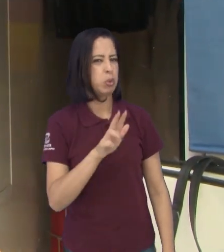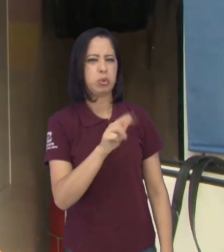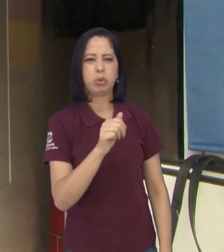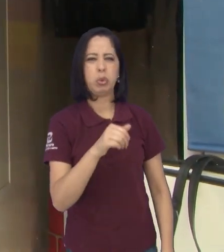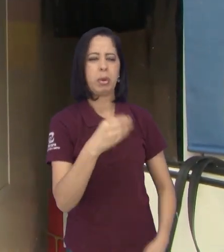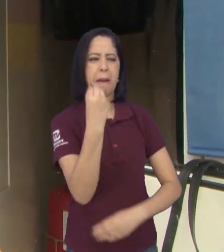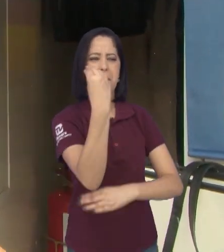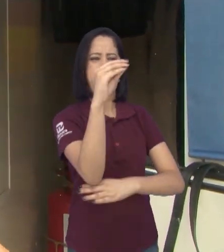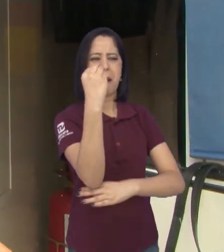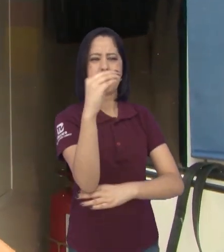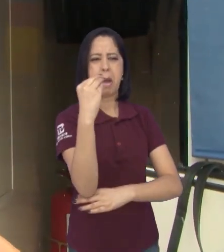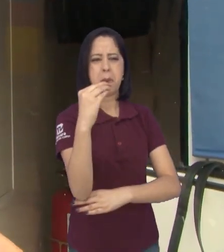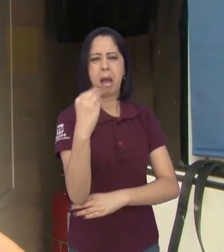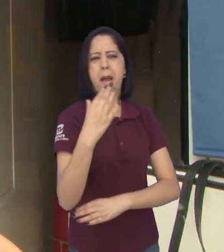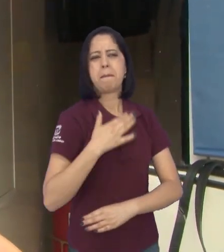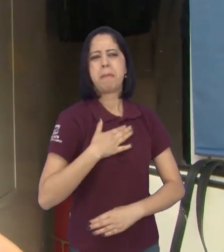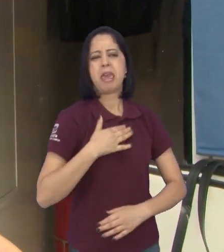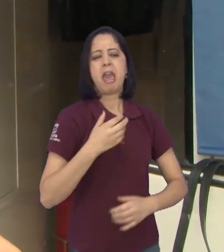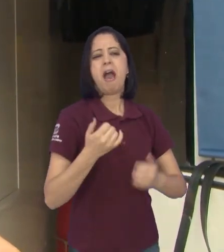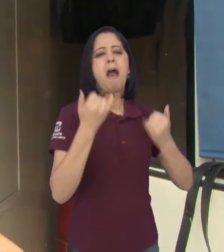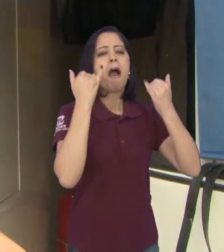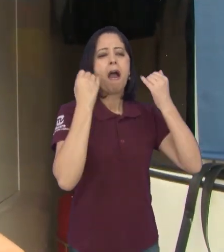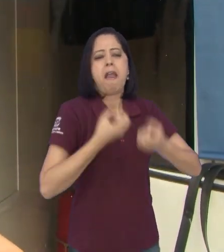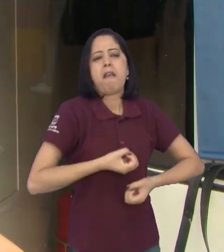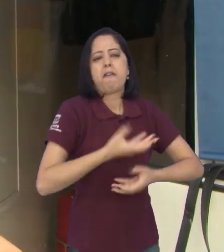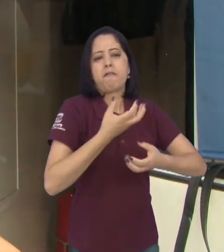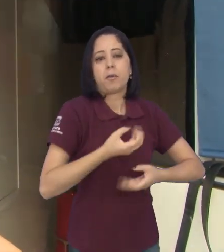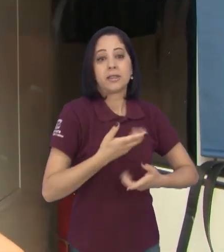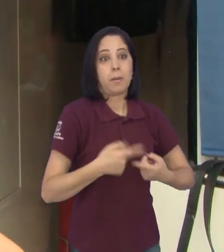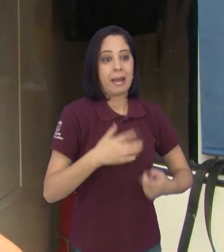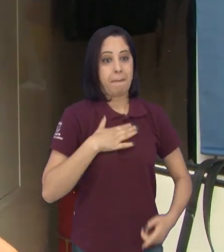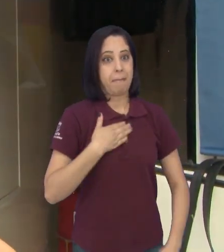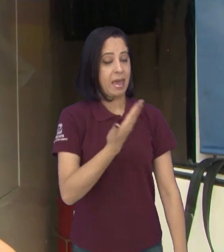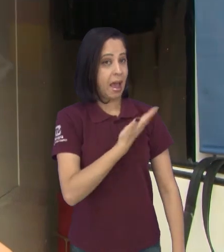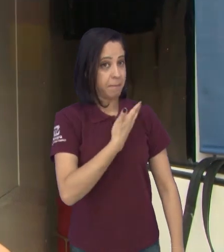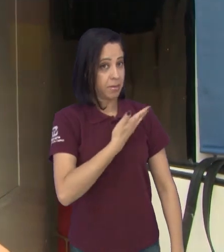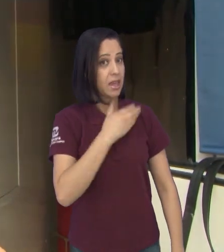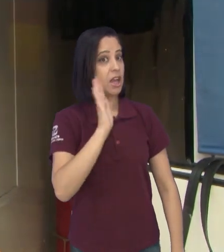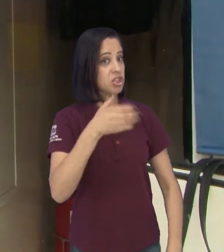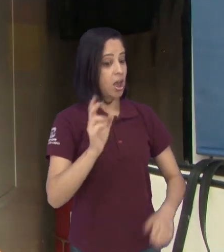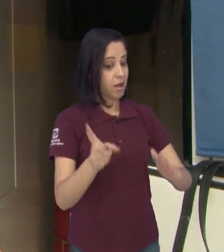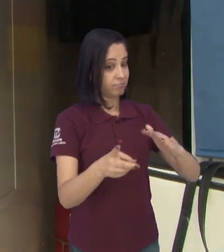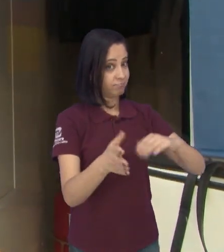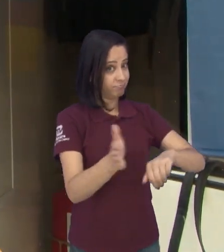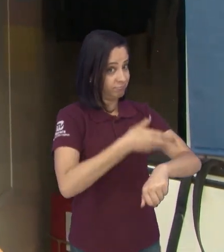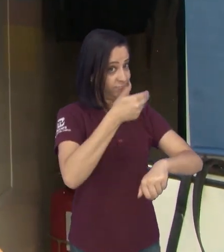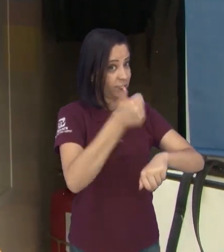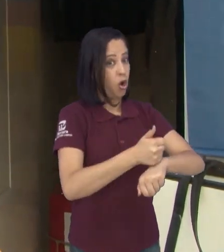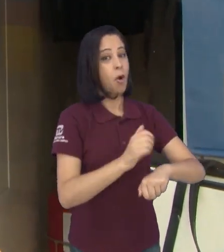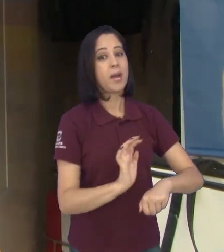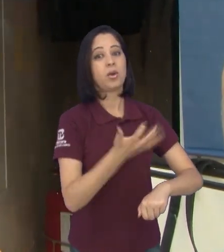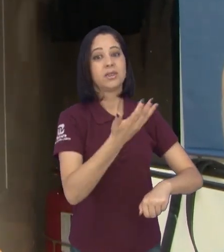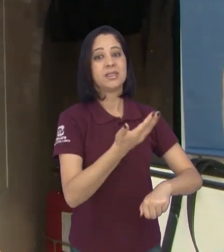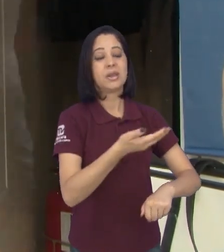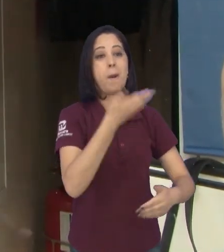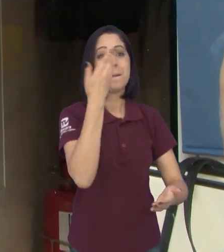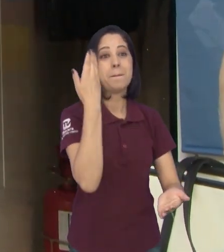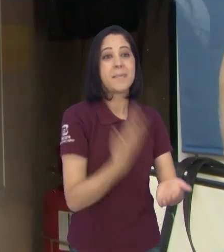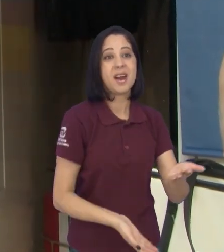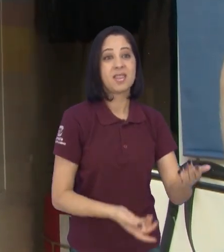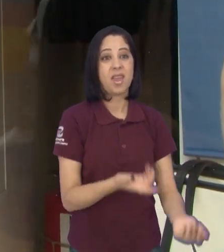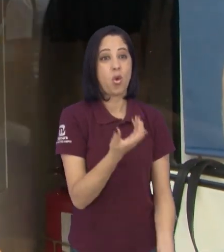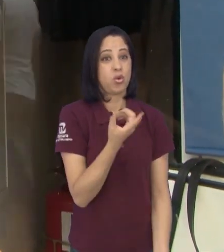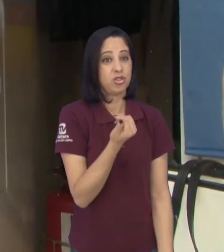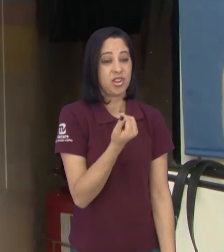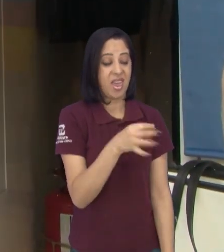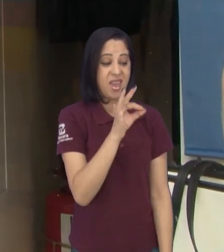costumo porque há poucos dias até minha colega caiu em 2 golpes pela internet mesmo, perdeu praticamente parte do salário